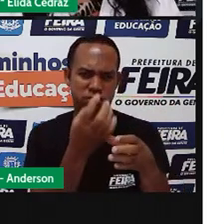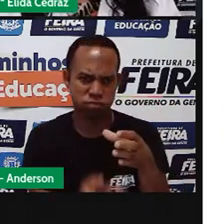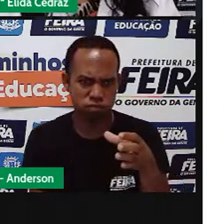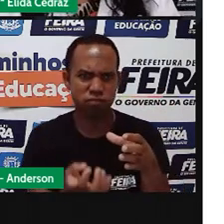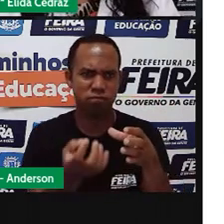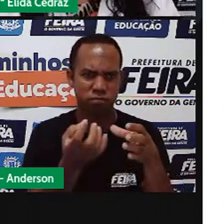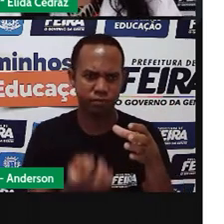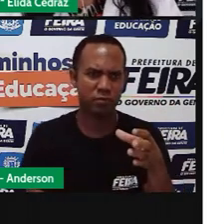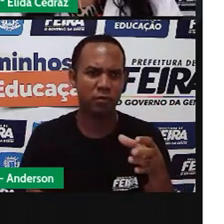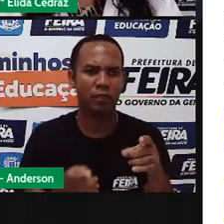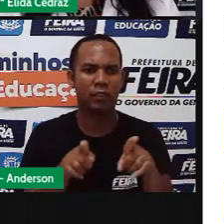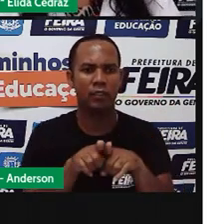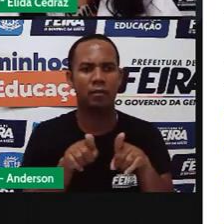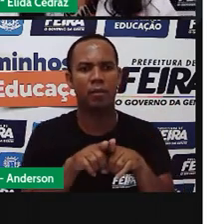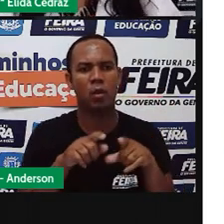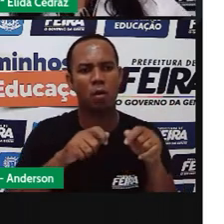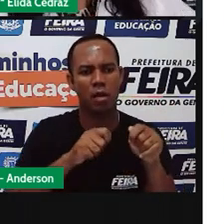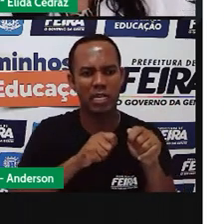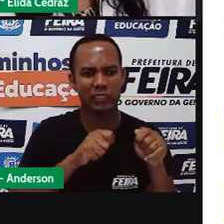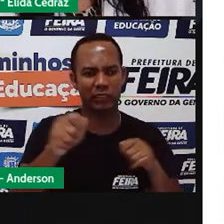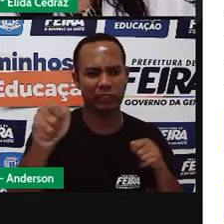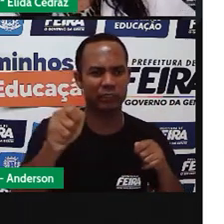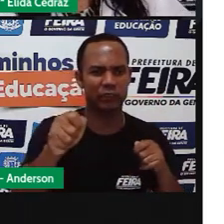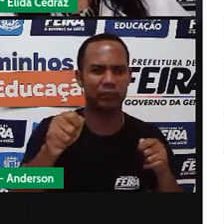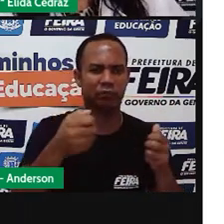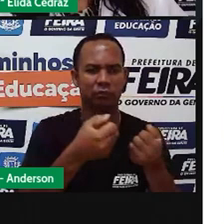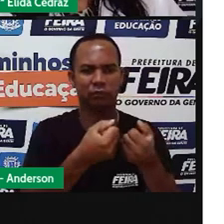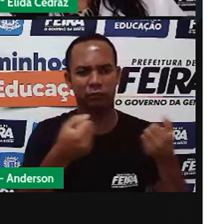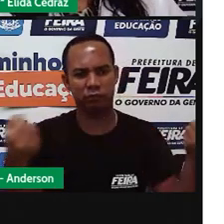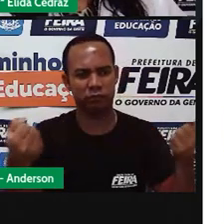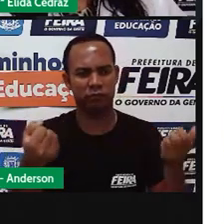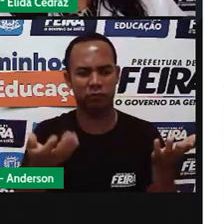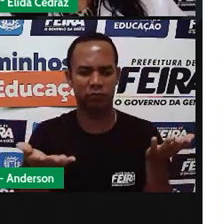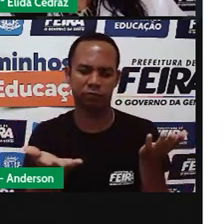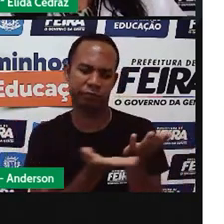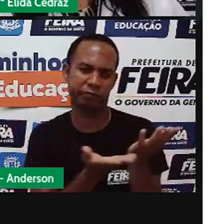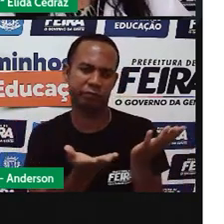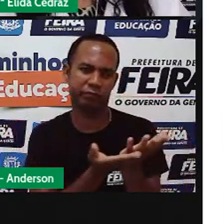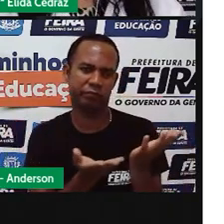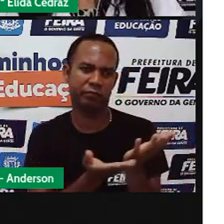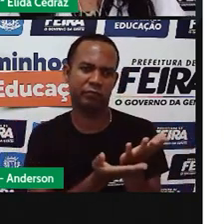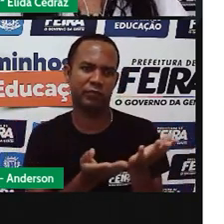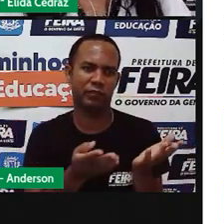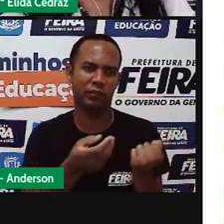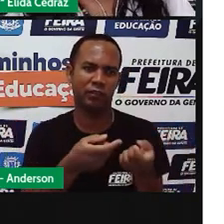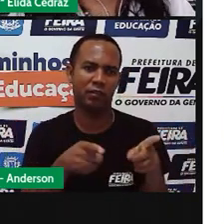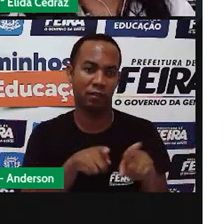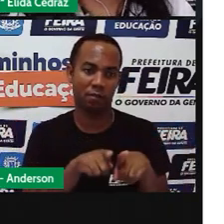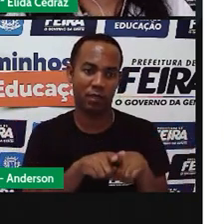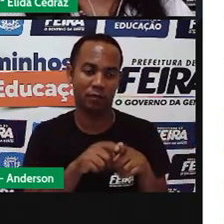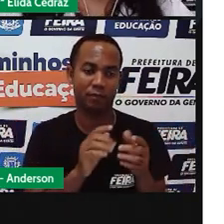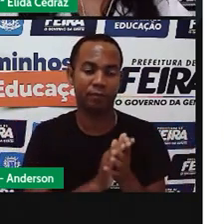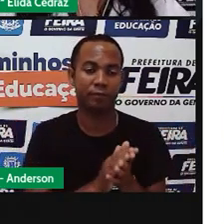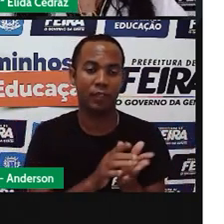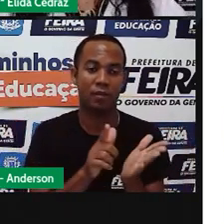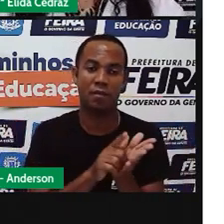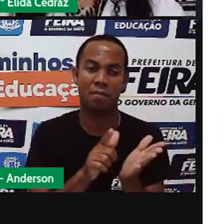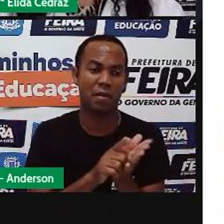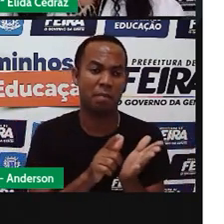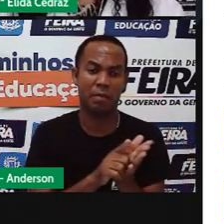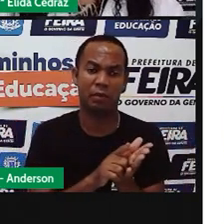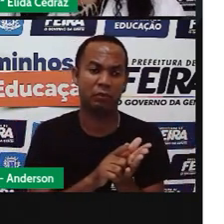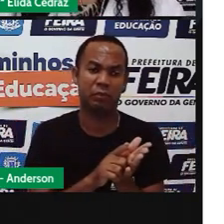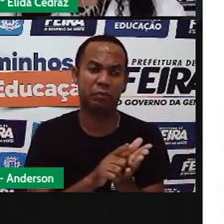e acabar ou rasgando ou abrindo o fundo da caixa. Então, o papelão não